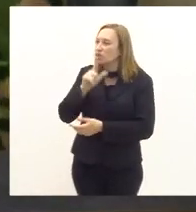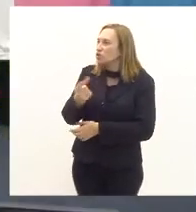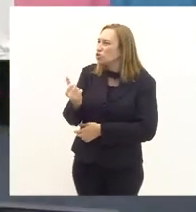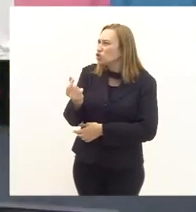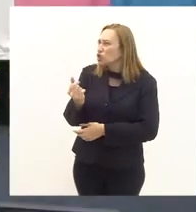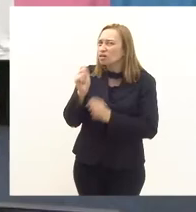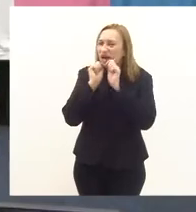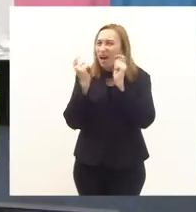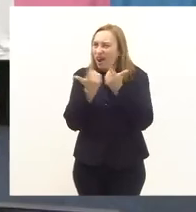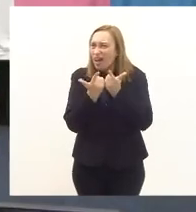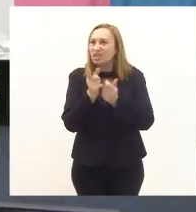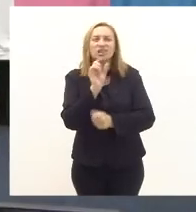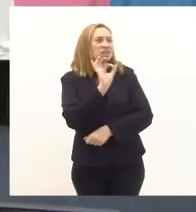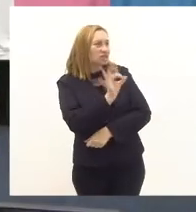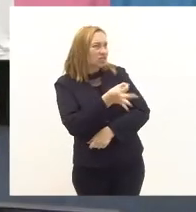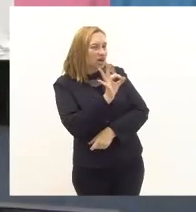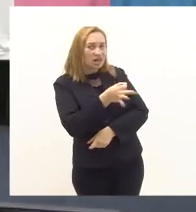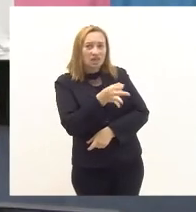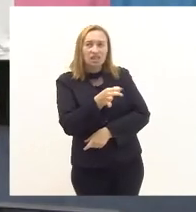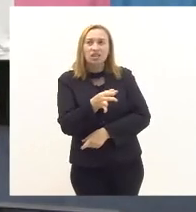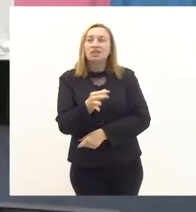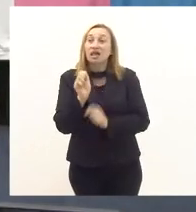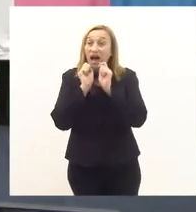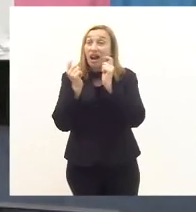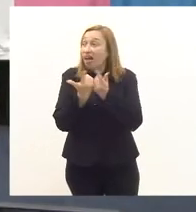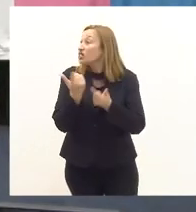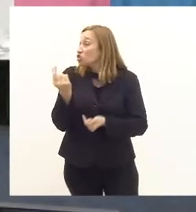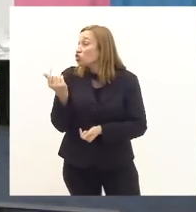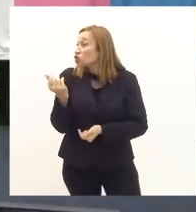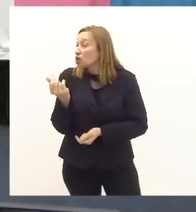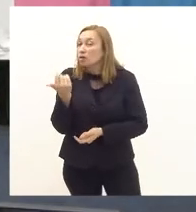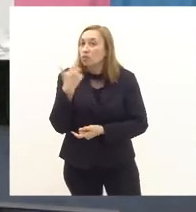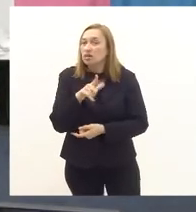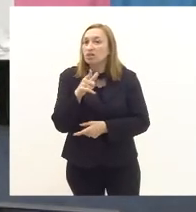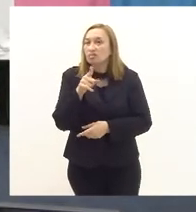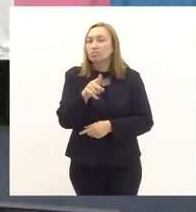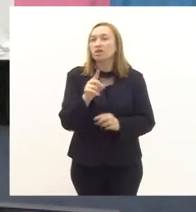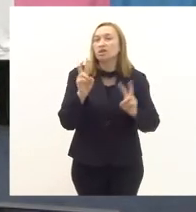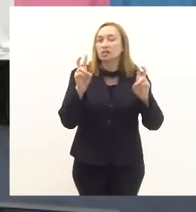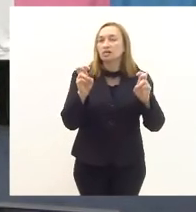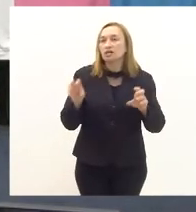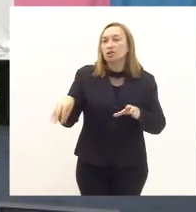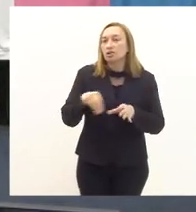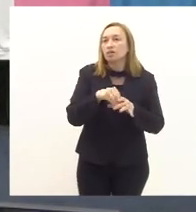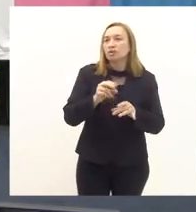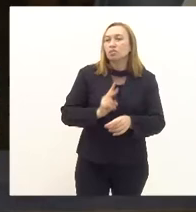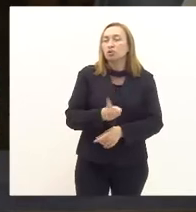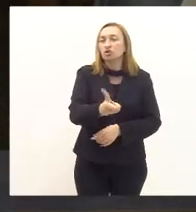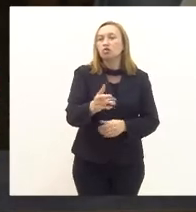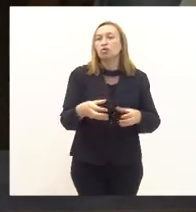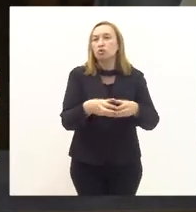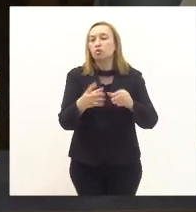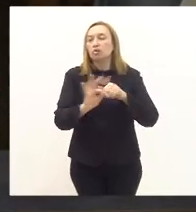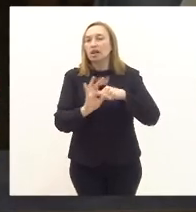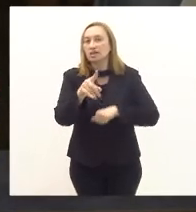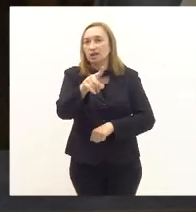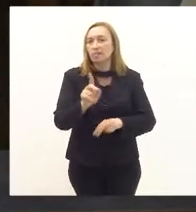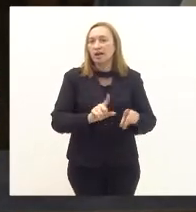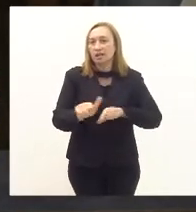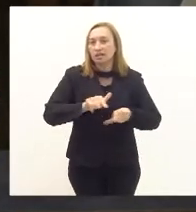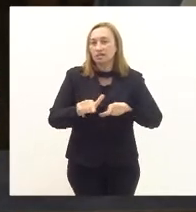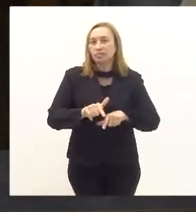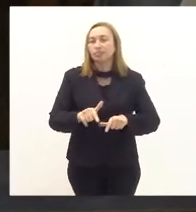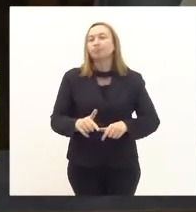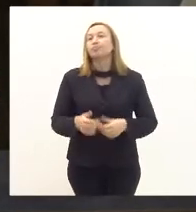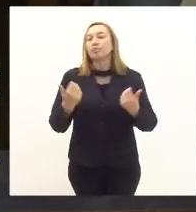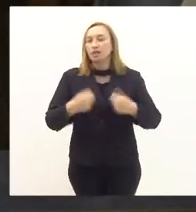da Alerj. Exatamente. Conseguimos até da Alerj dinheiro para isso. Para poder manter as equipes lá trabalhando e atendendo. Então,